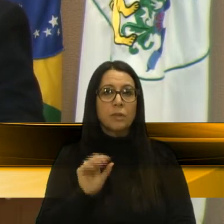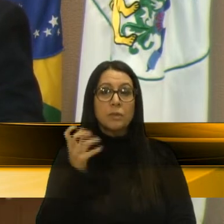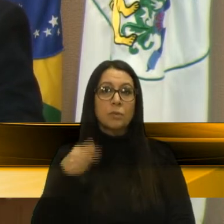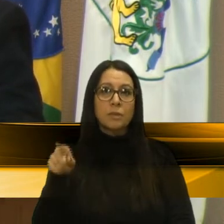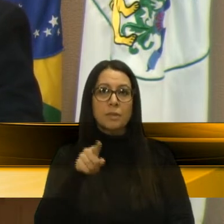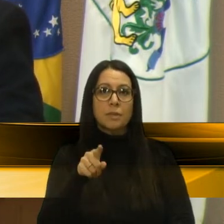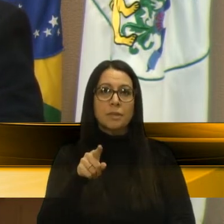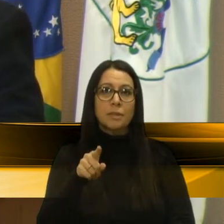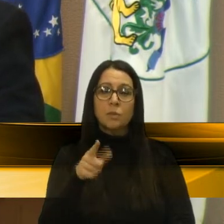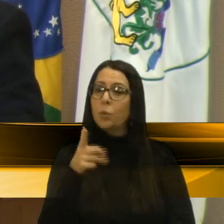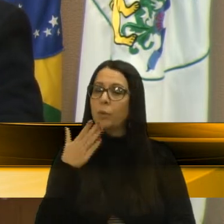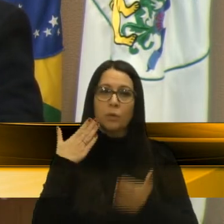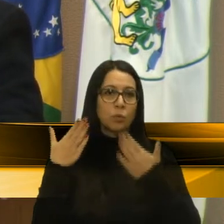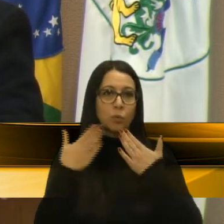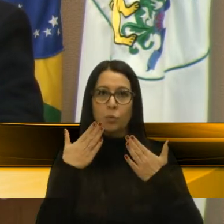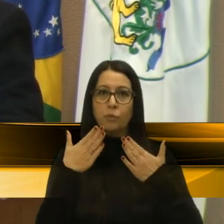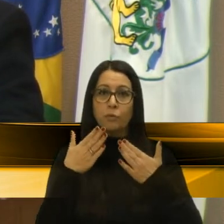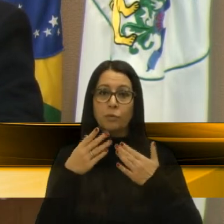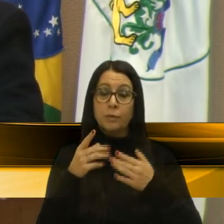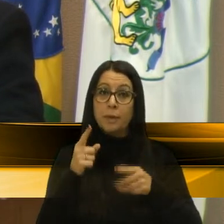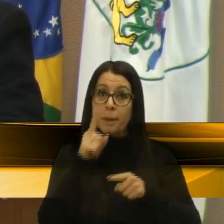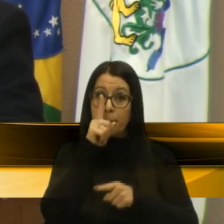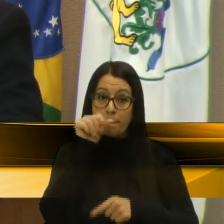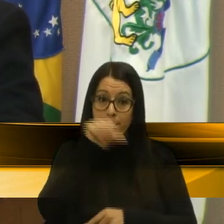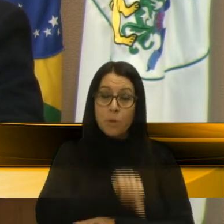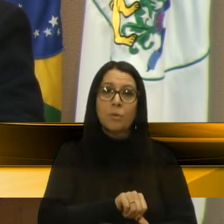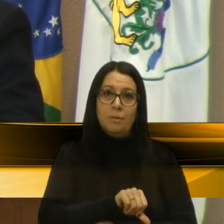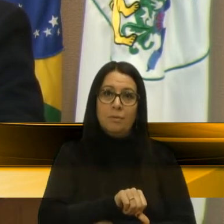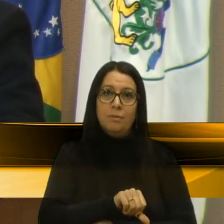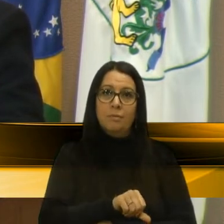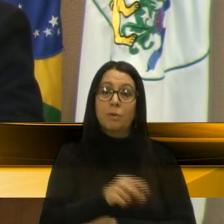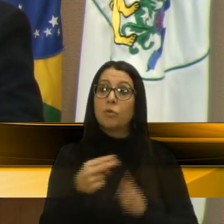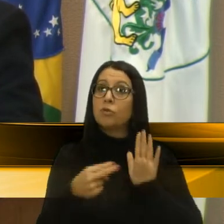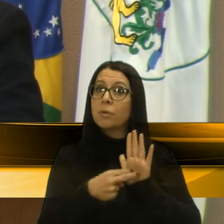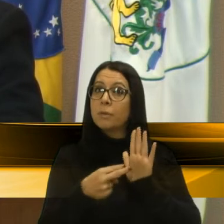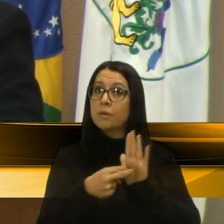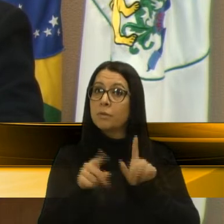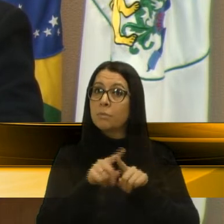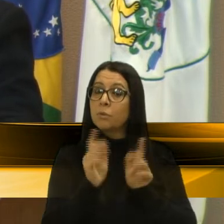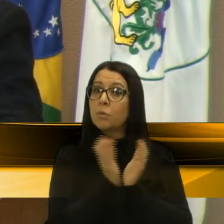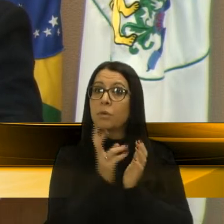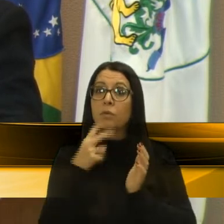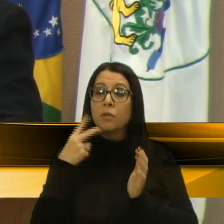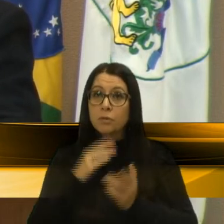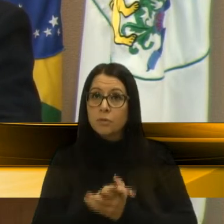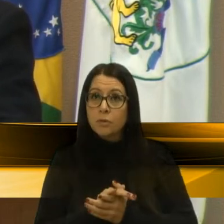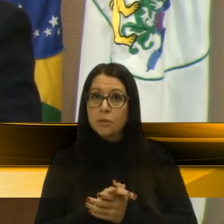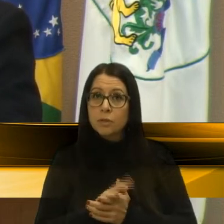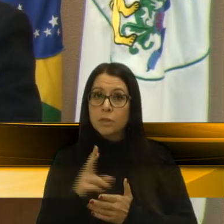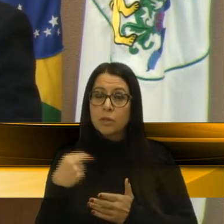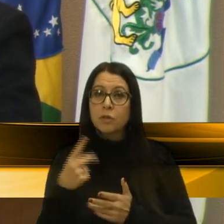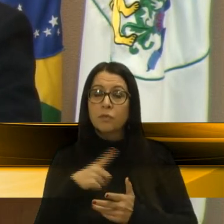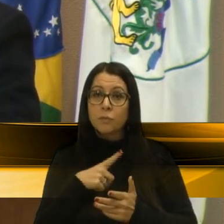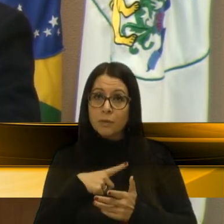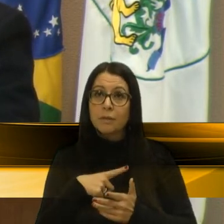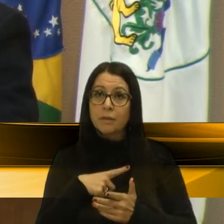prestar serviço na nossa cidade. Então, essas questões que me levam a